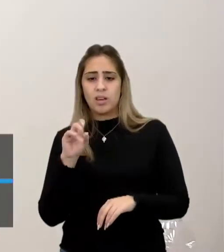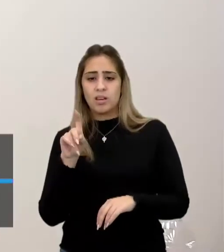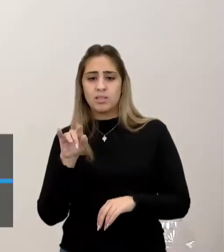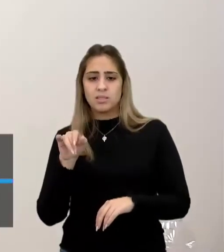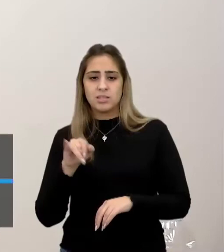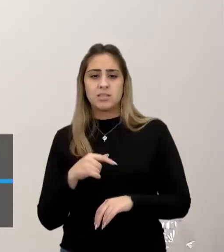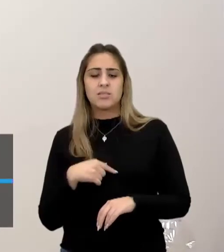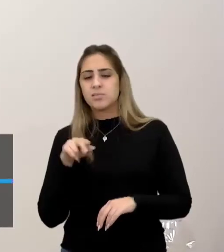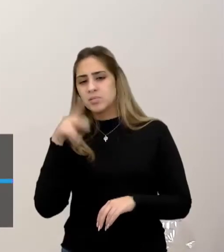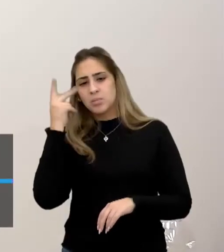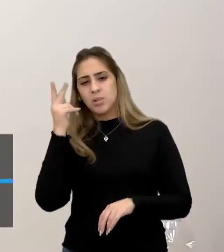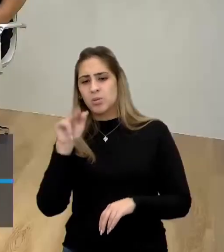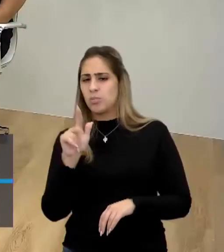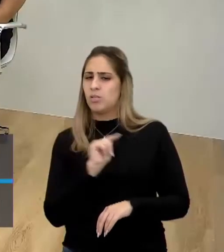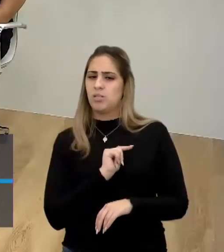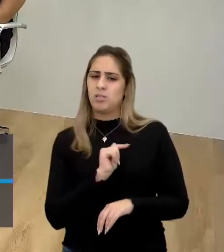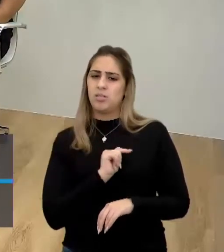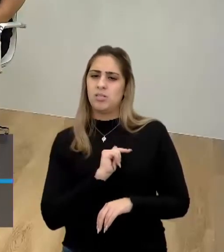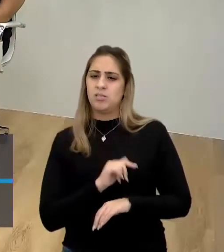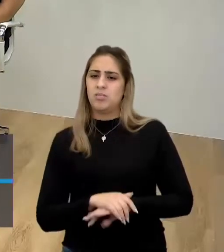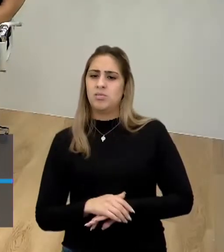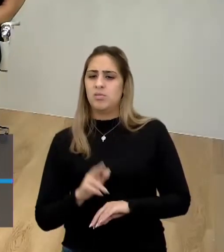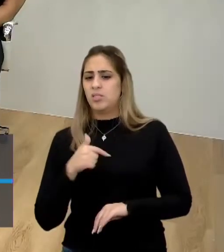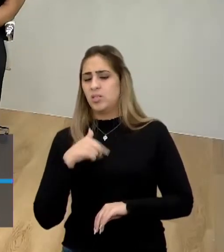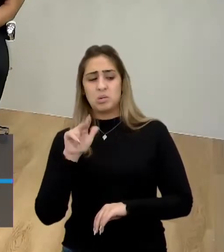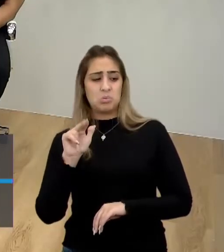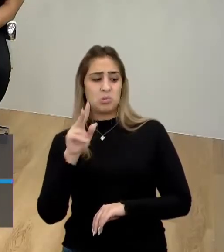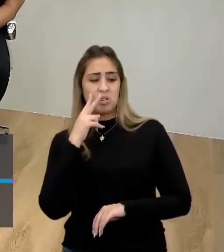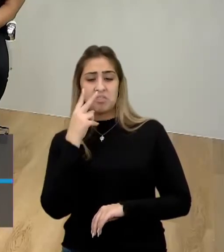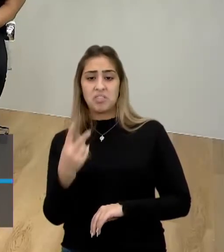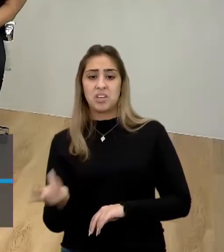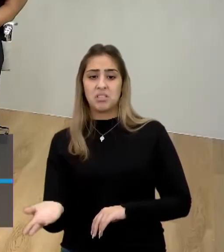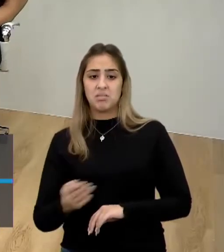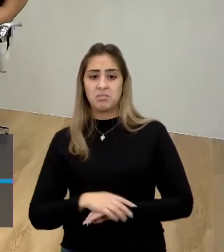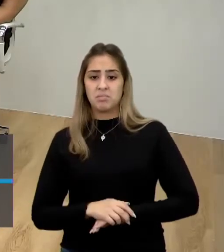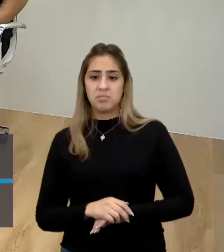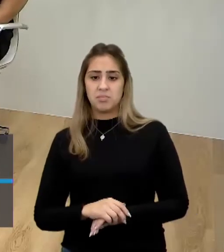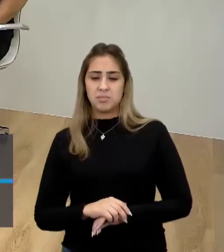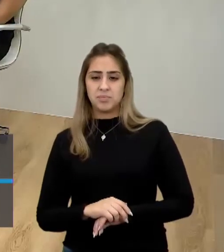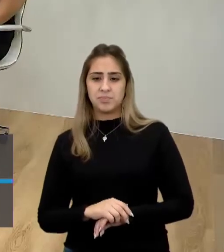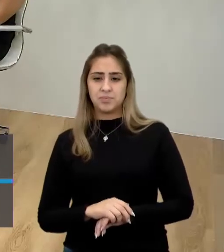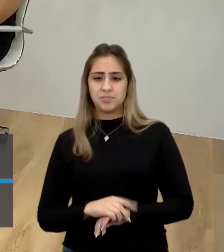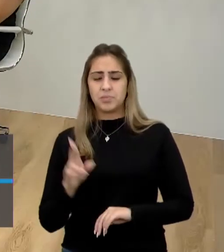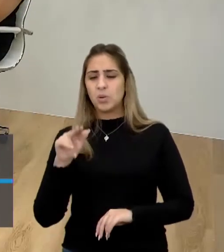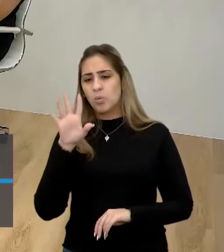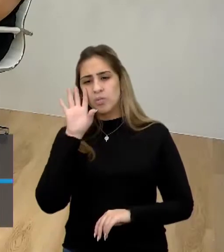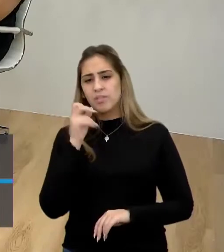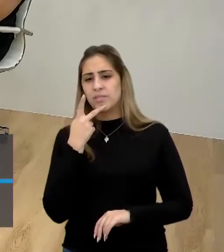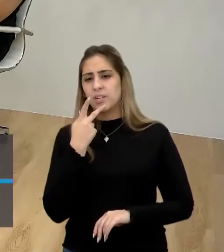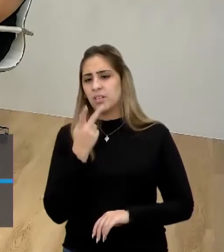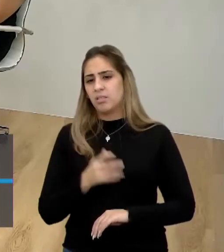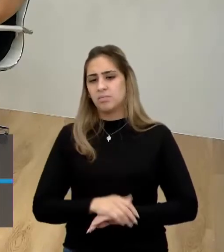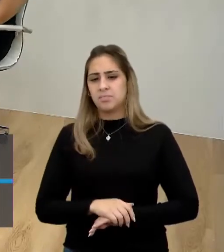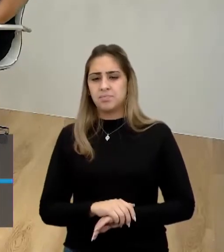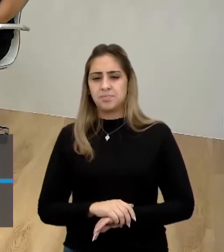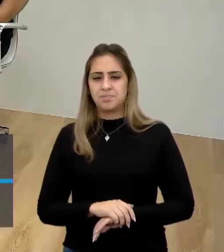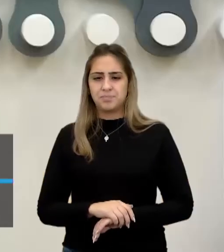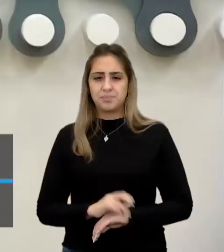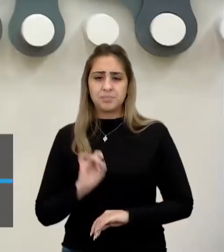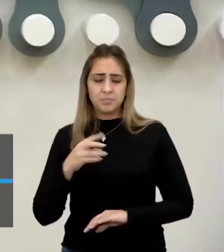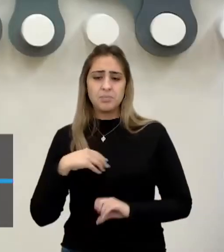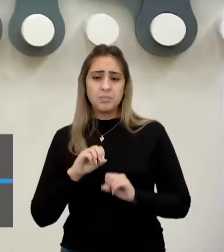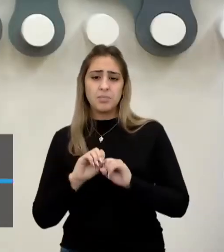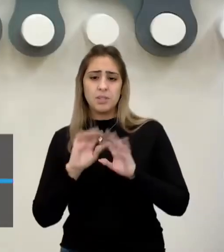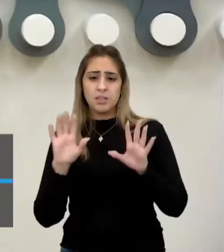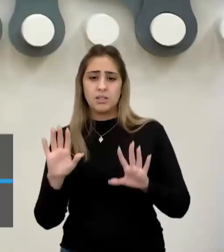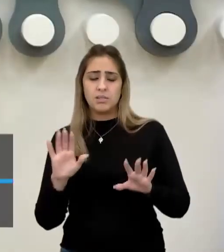Em São Paulo nunca teve. Olha, eu nunca vi. Eu nunca vi, nem ouvi falar, assim. E só para deixar